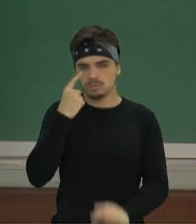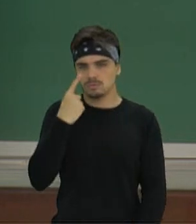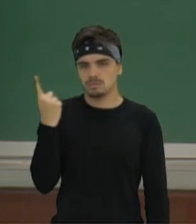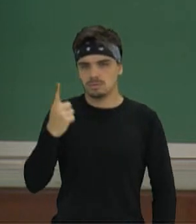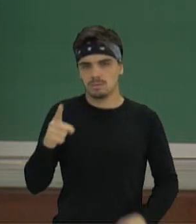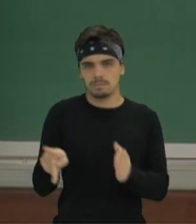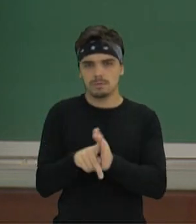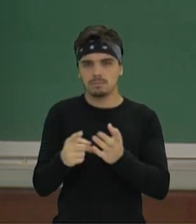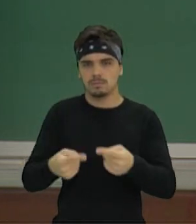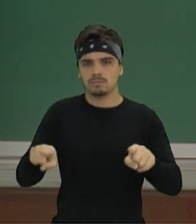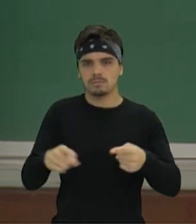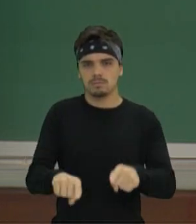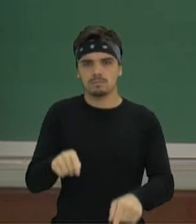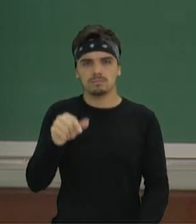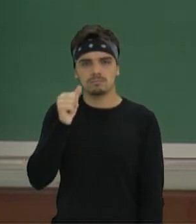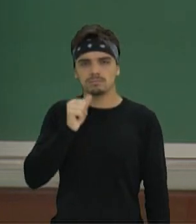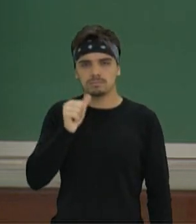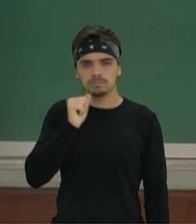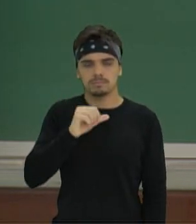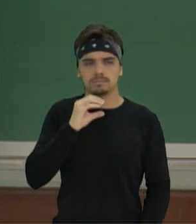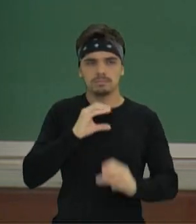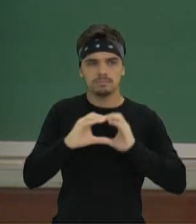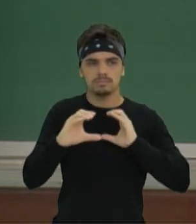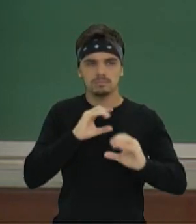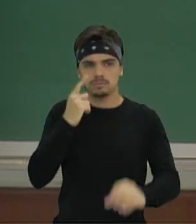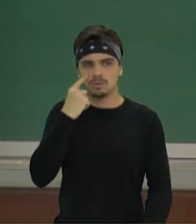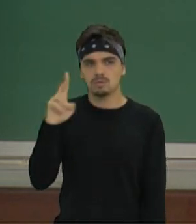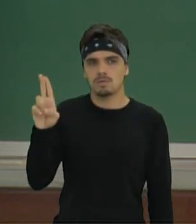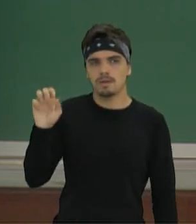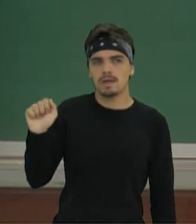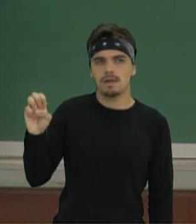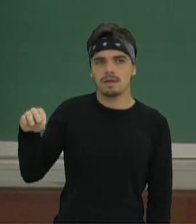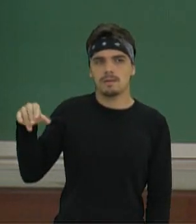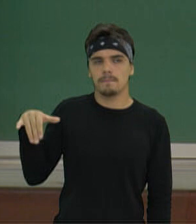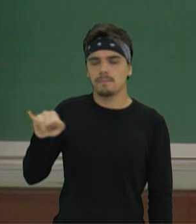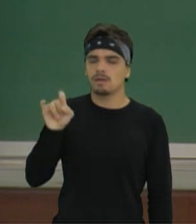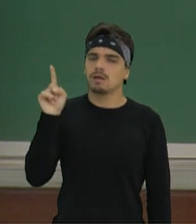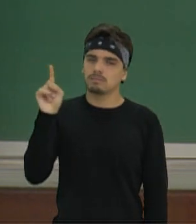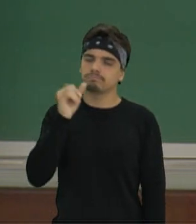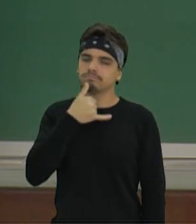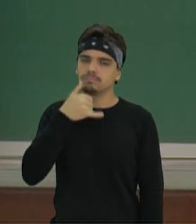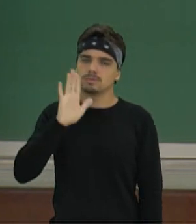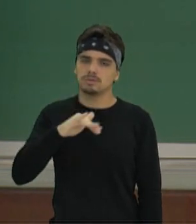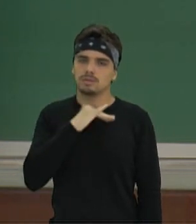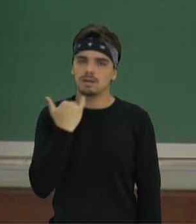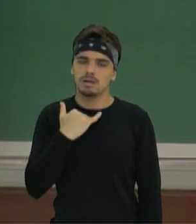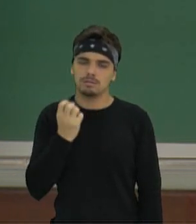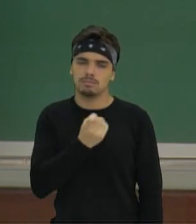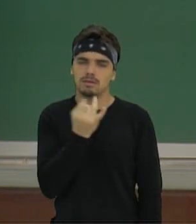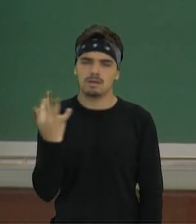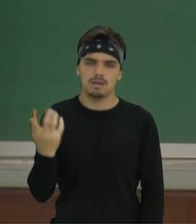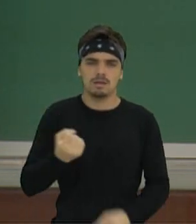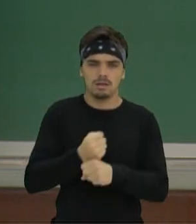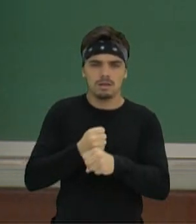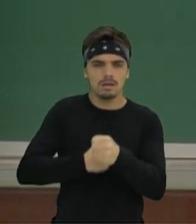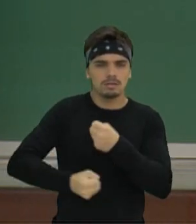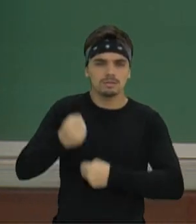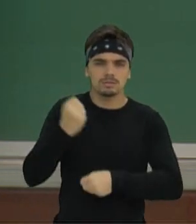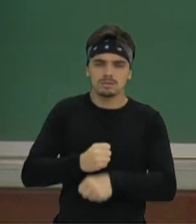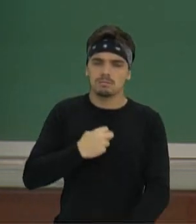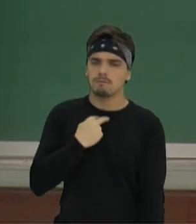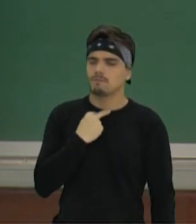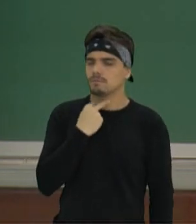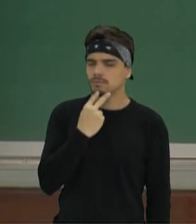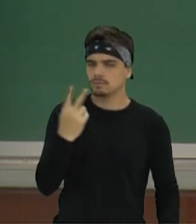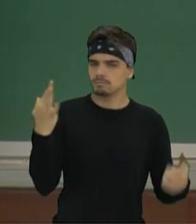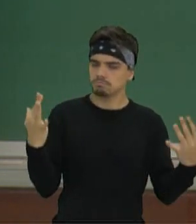uma música da cantora Amy Winehouse. Infelizmente, faleceu alguns anos atrás, com uma voz